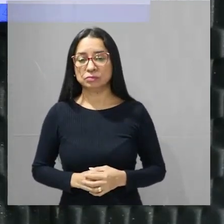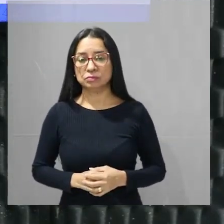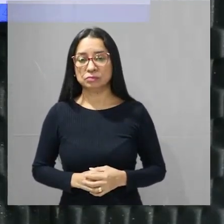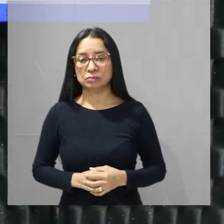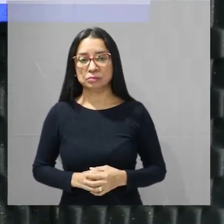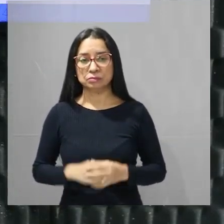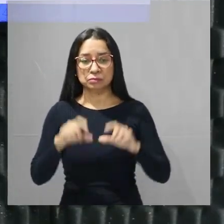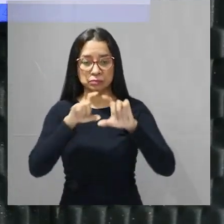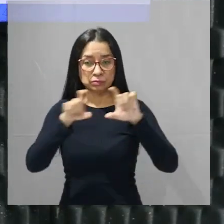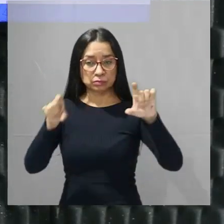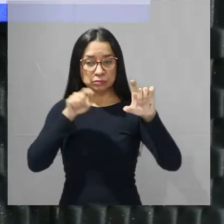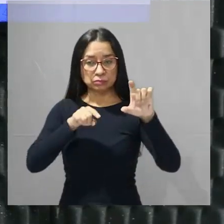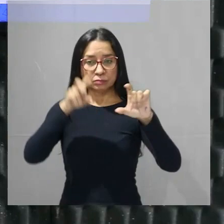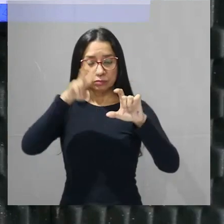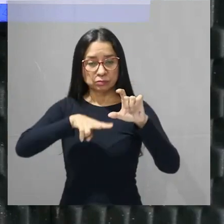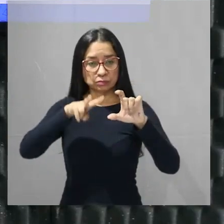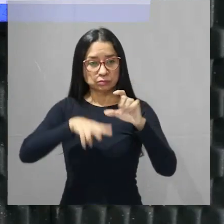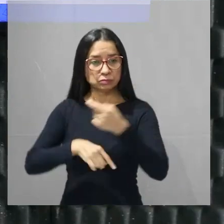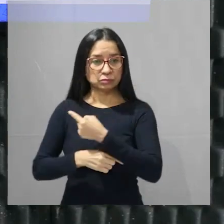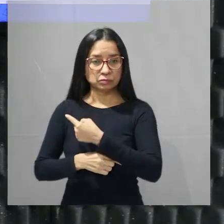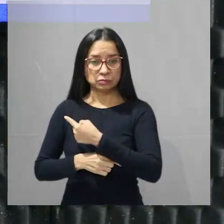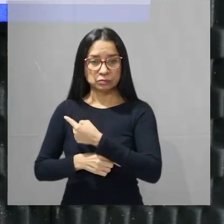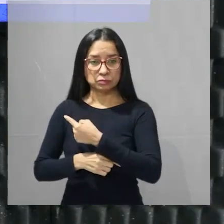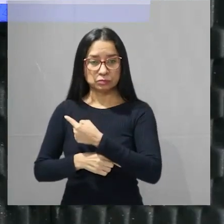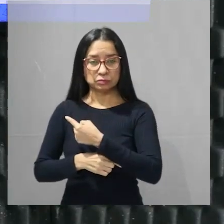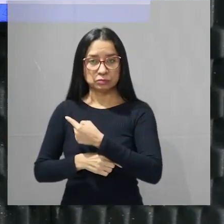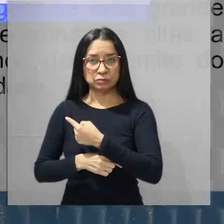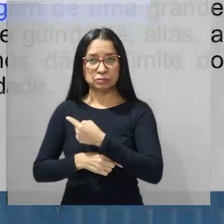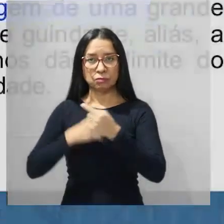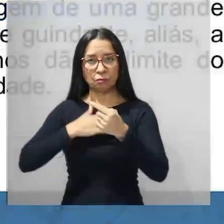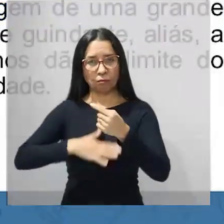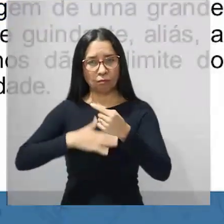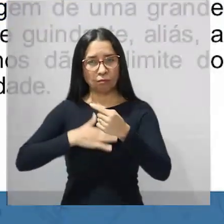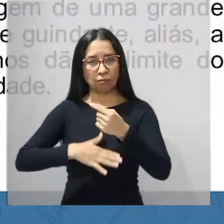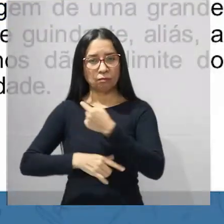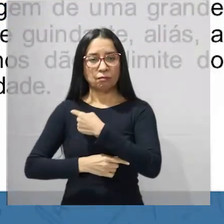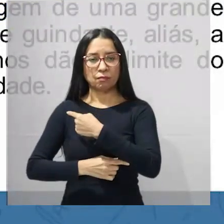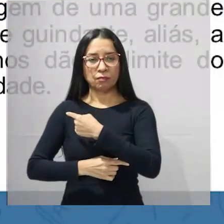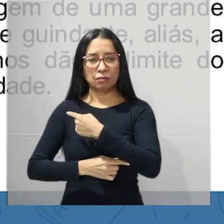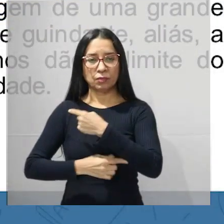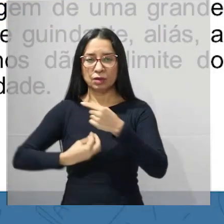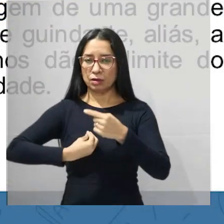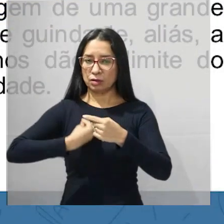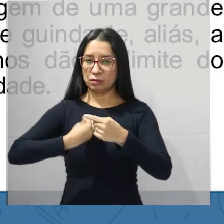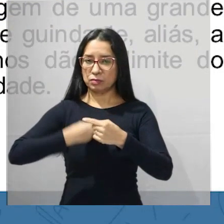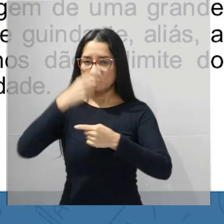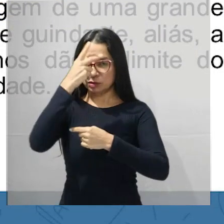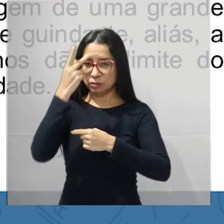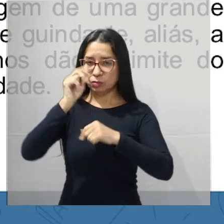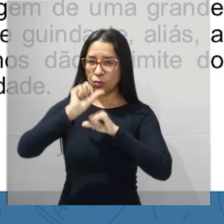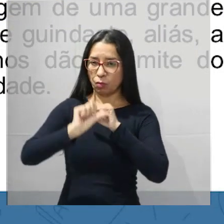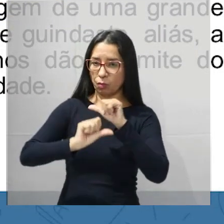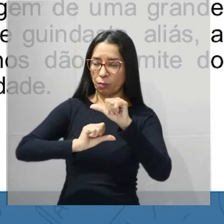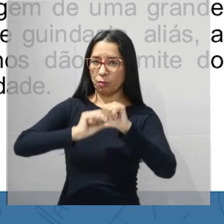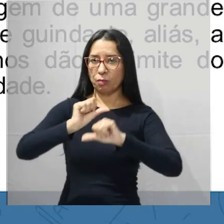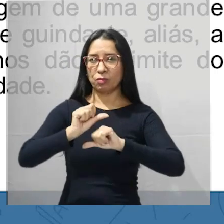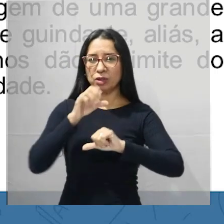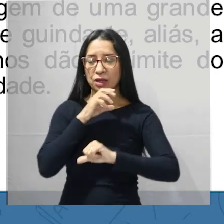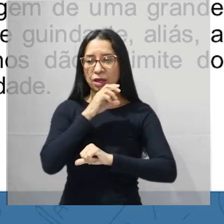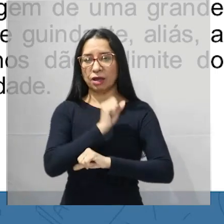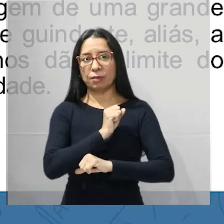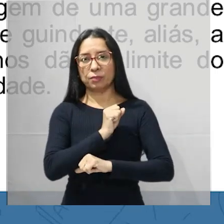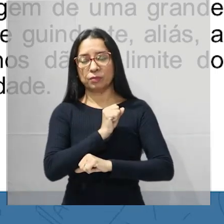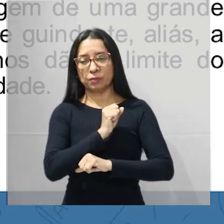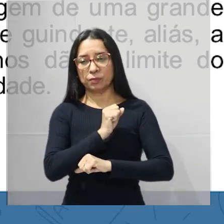lá. Olha o que ele te diz, com muita calma. A vida das pessoas se modifica